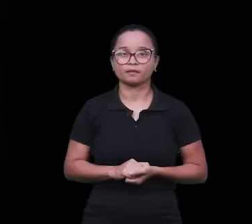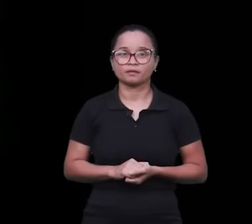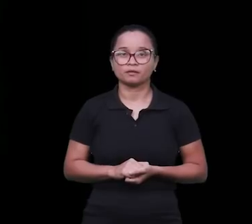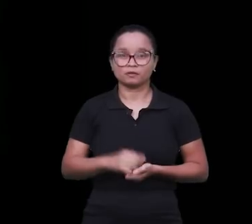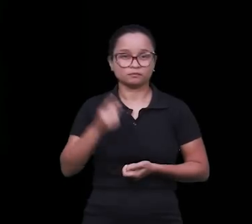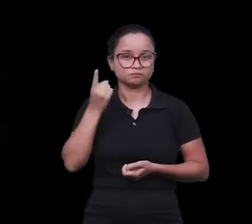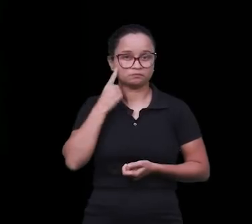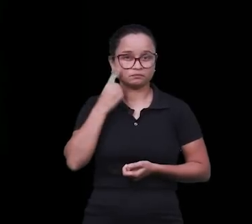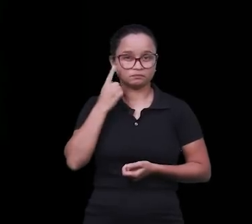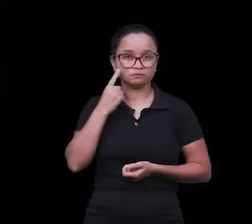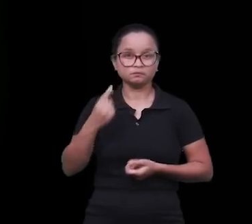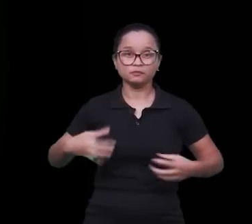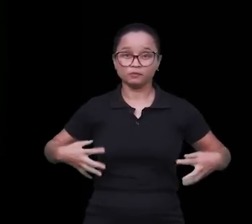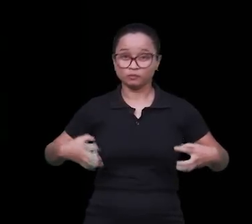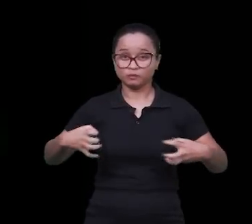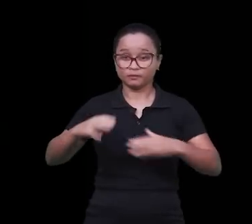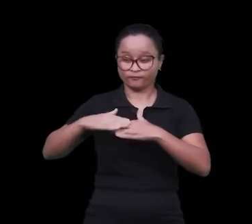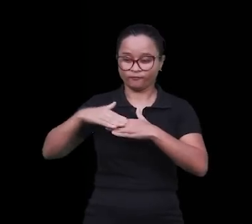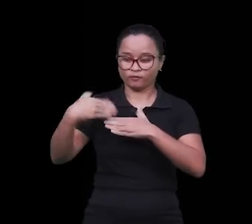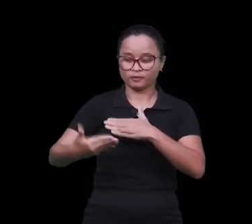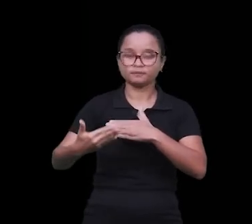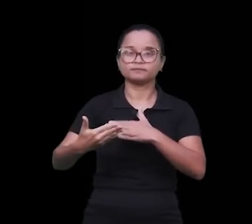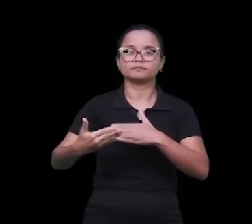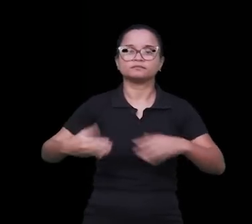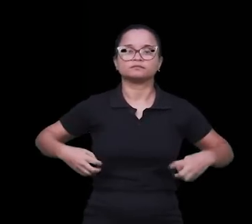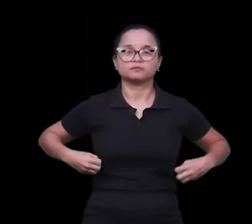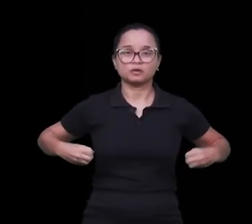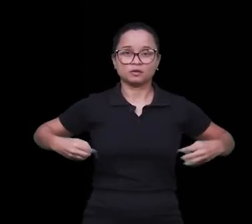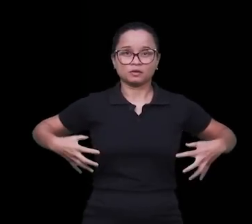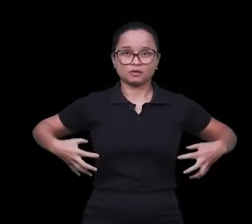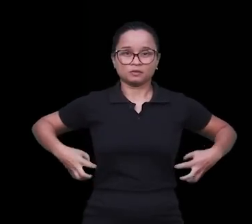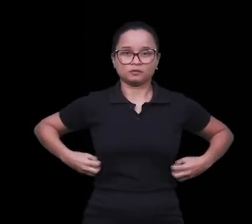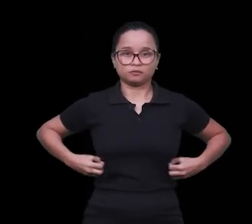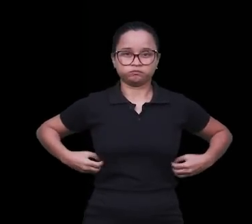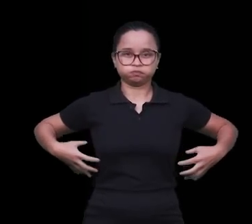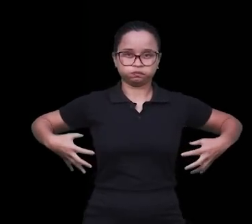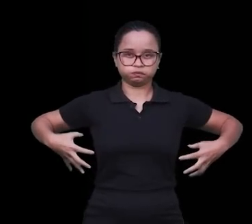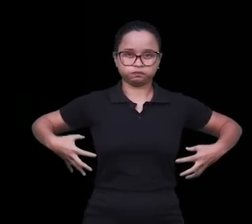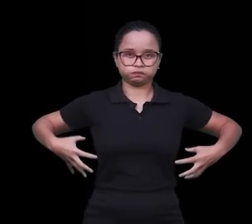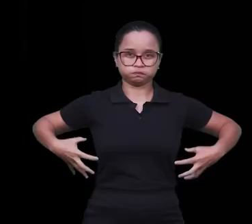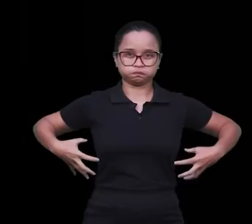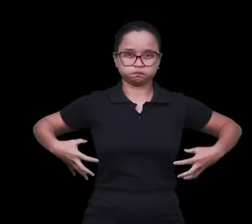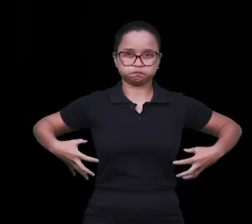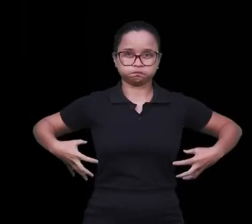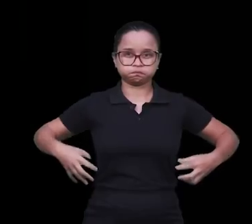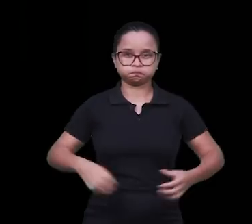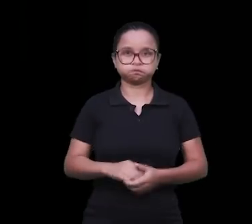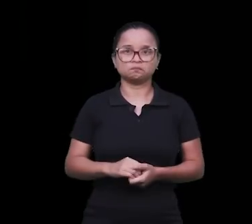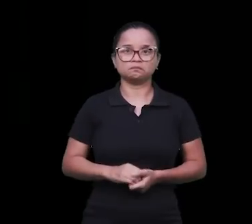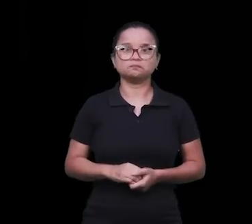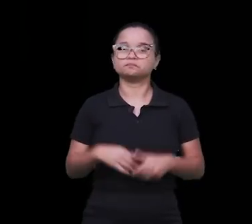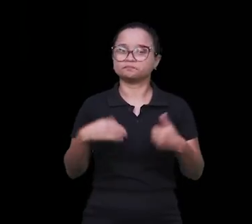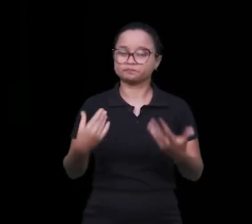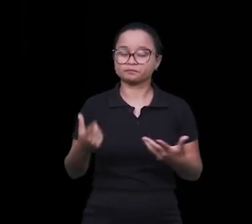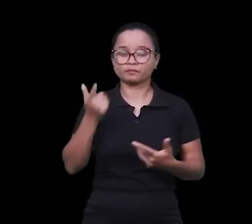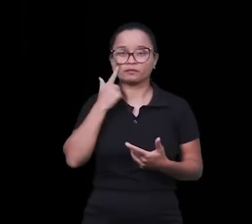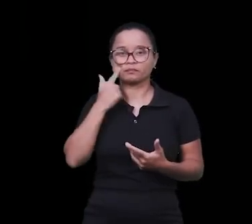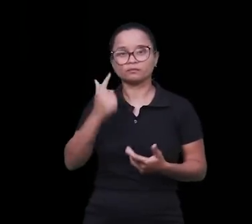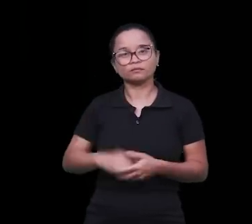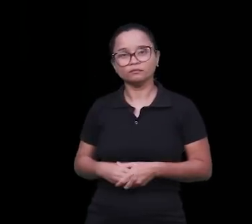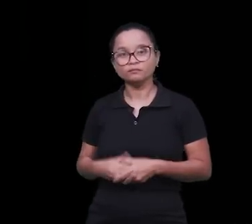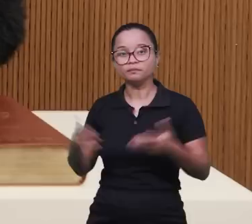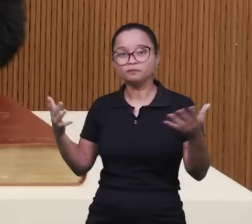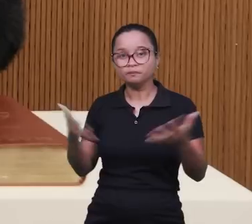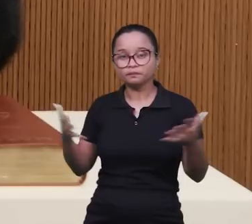Musculatura intercostal externa, abrindo as costelas. Ou seja, esse